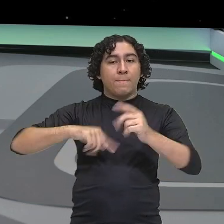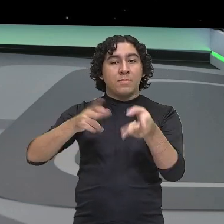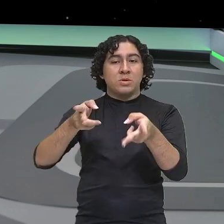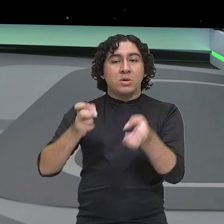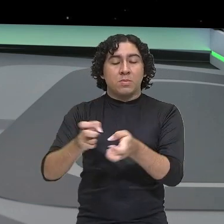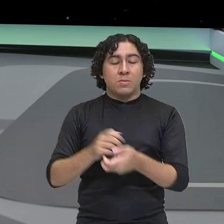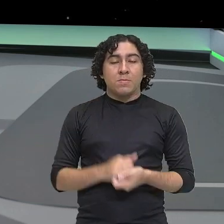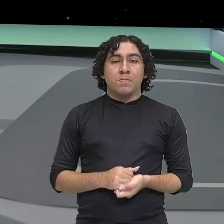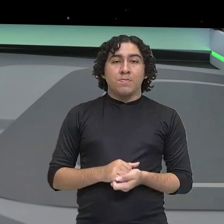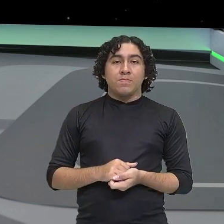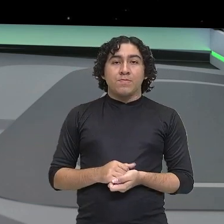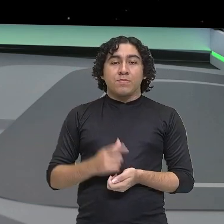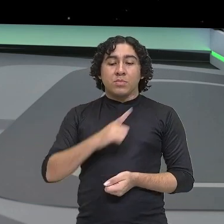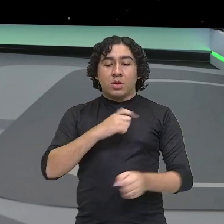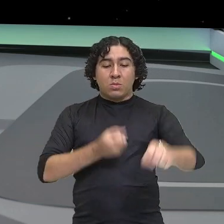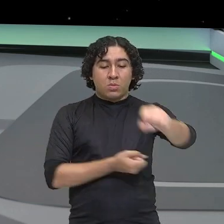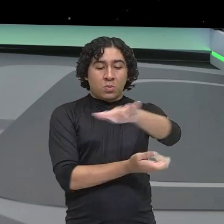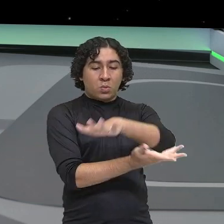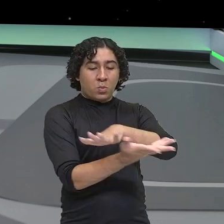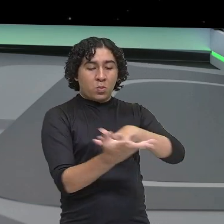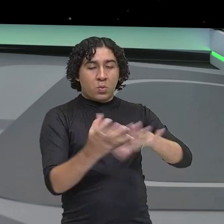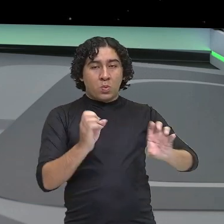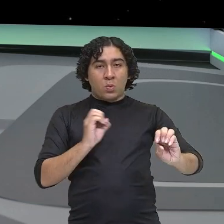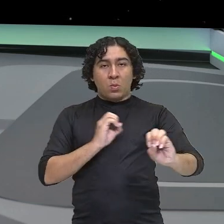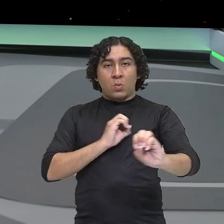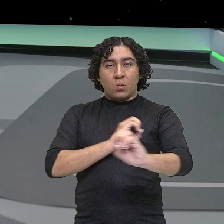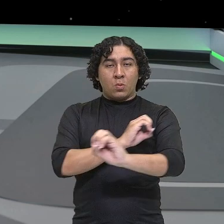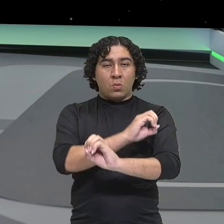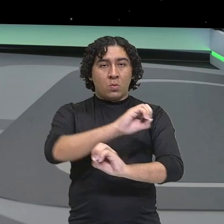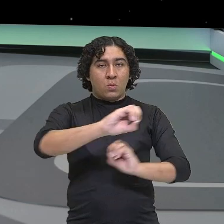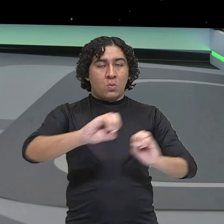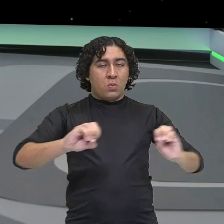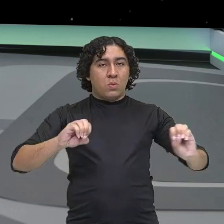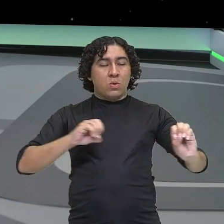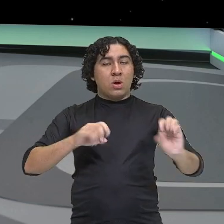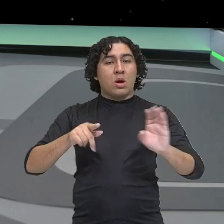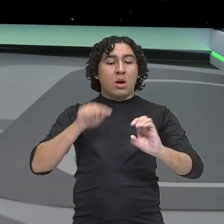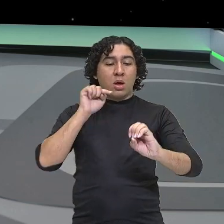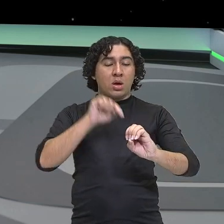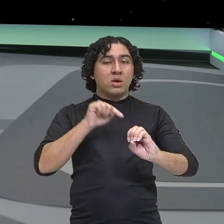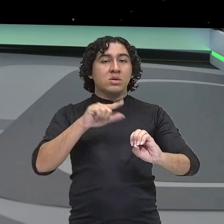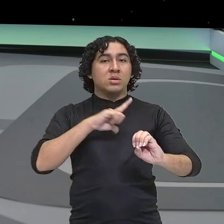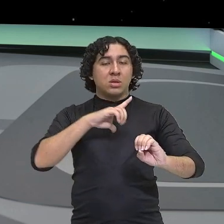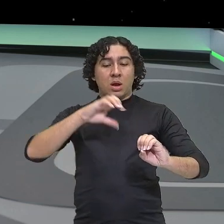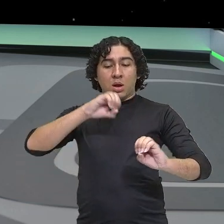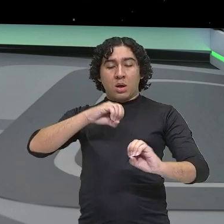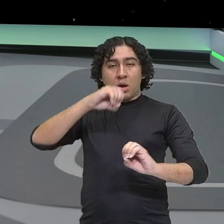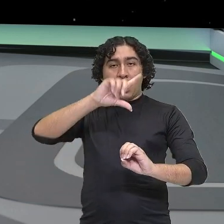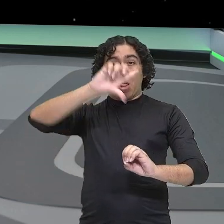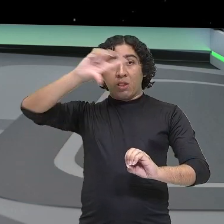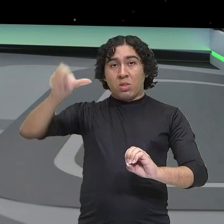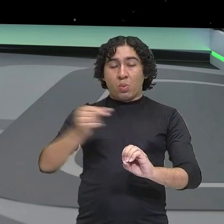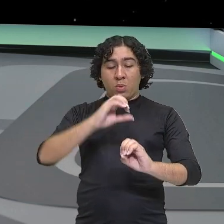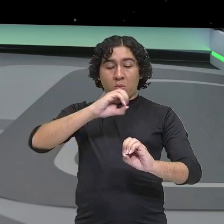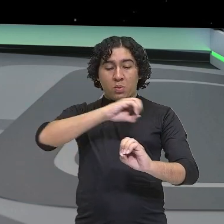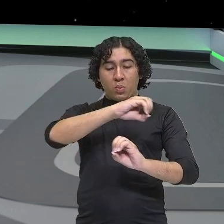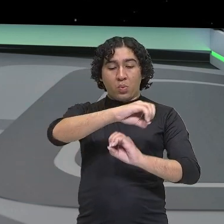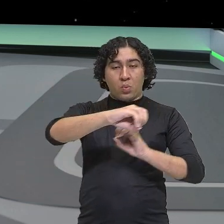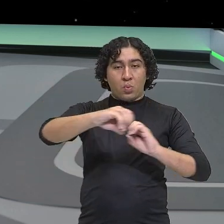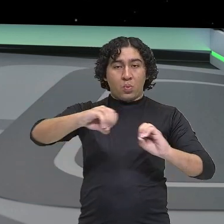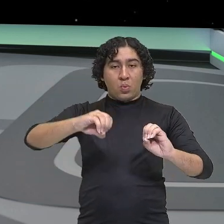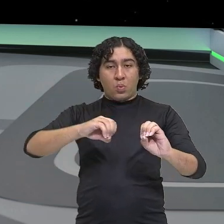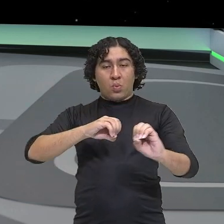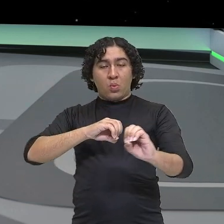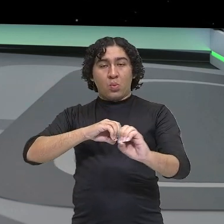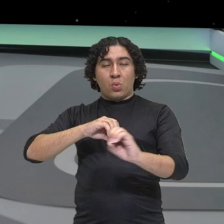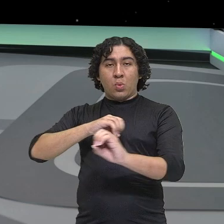aí que a força atrativa sofrida pela Terra e a Lua, vamos colocar a Terra e